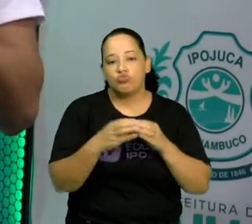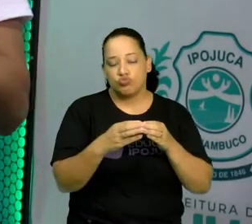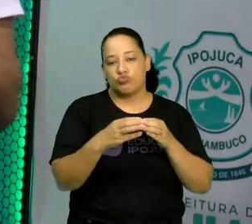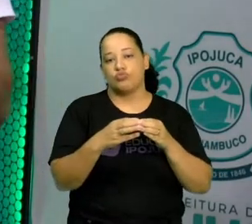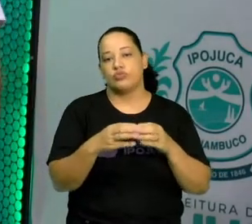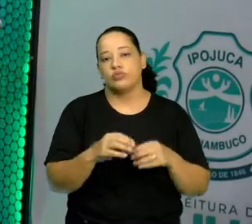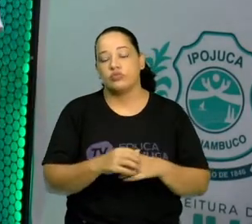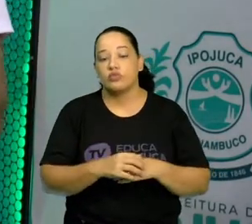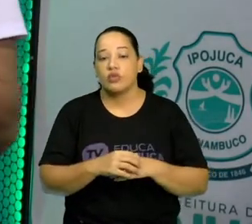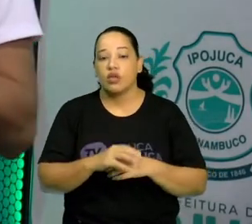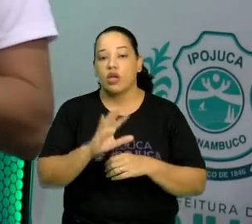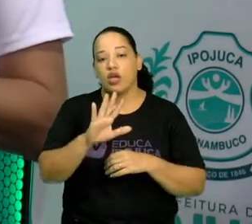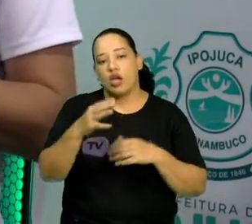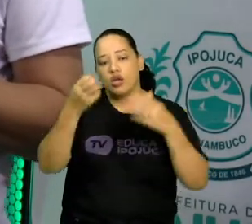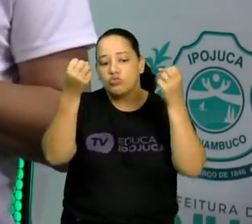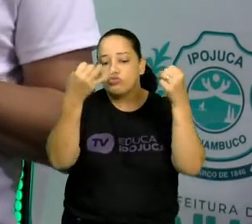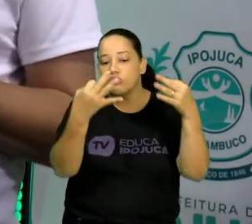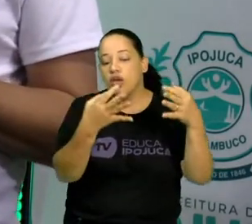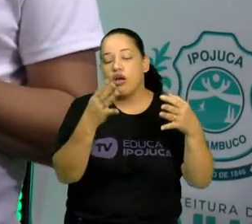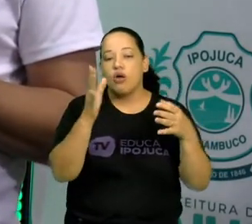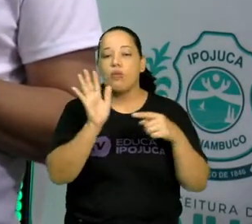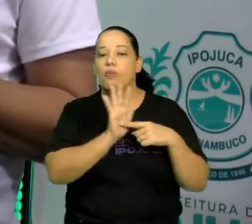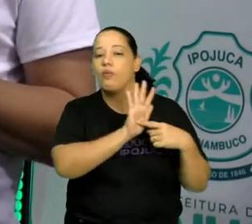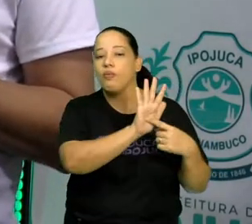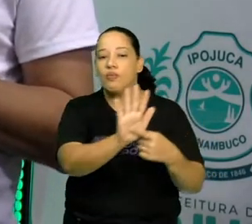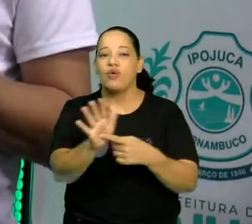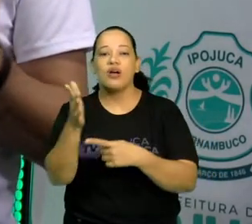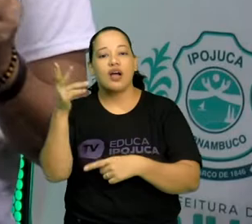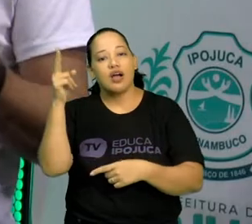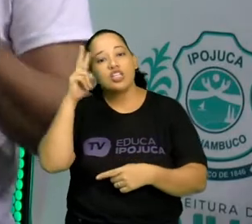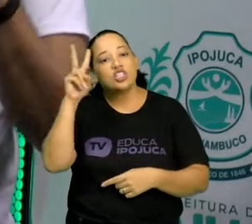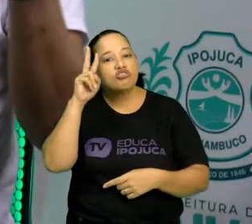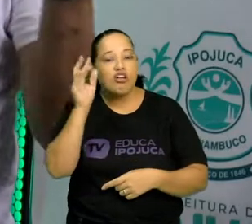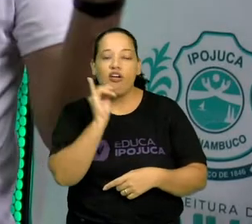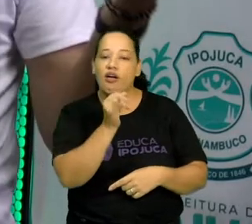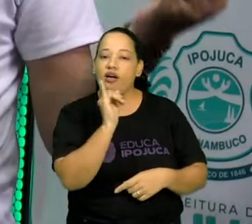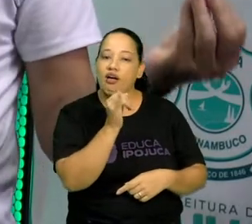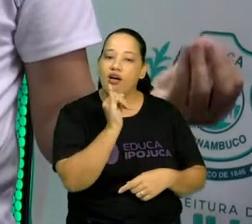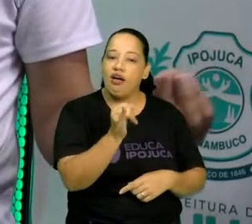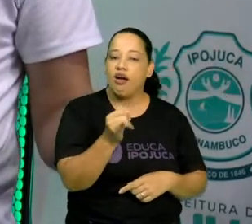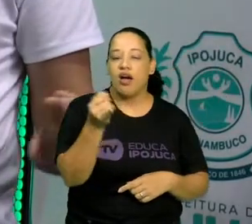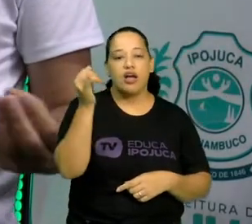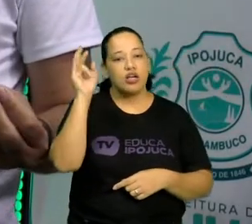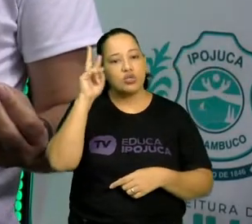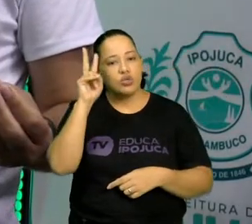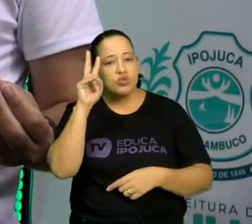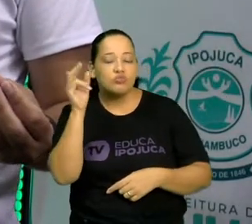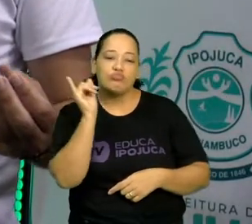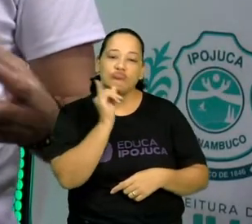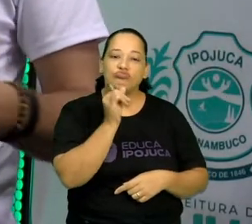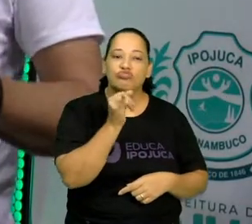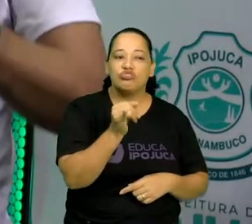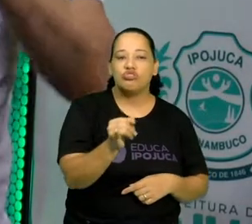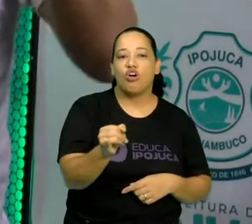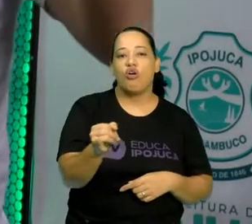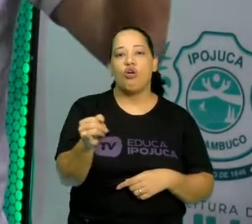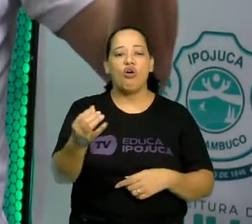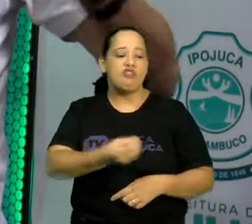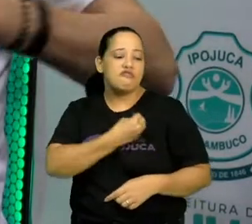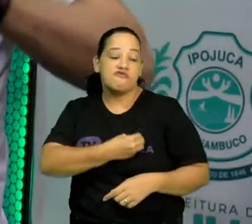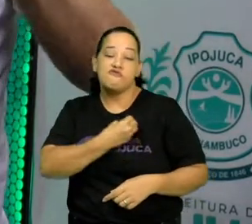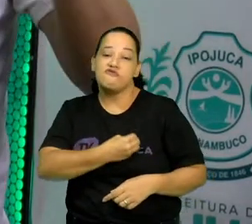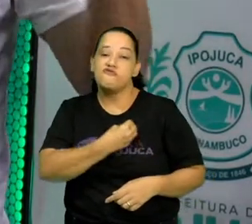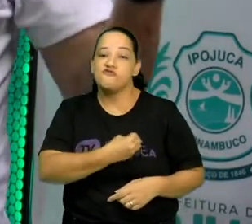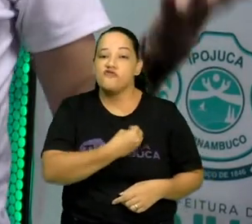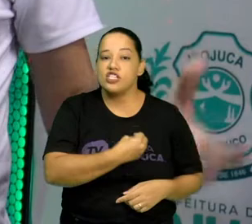E através dele a gente conta histórias, né? A gente conta diversas histórias, a gente fala das vidas,